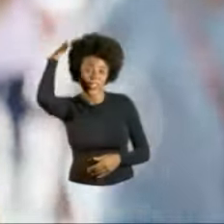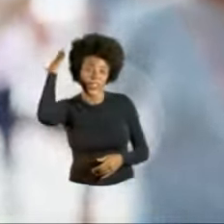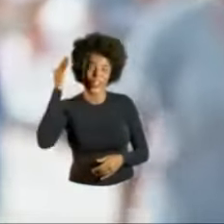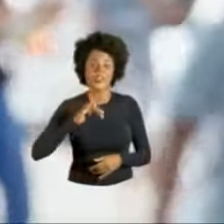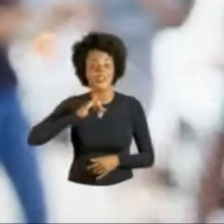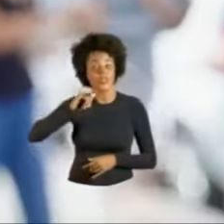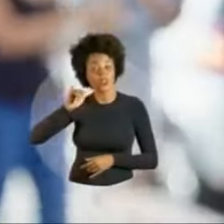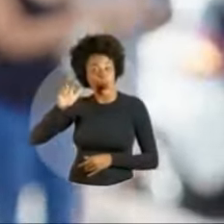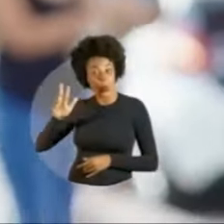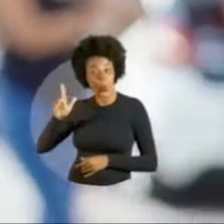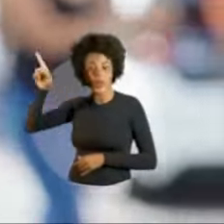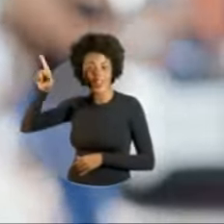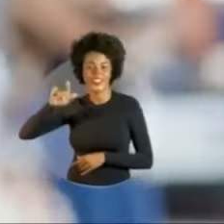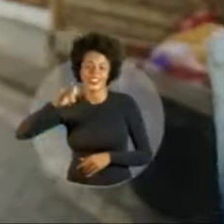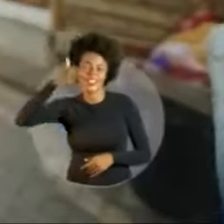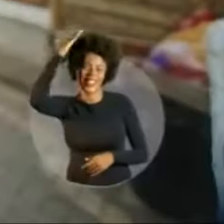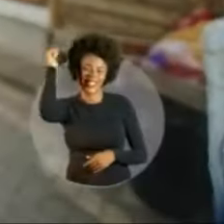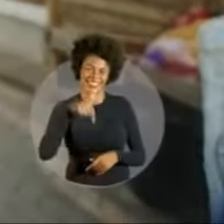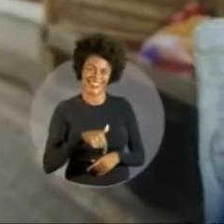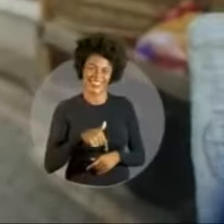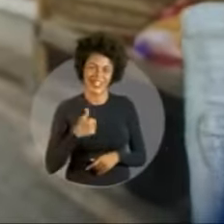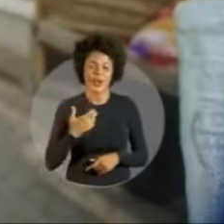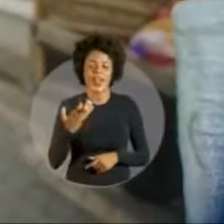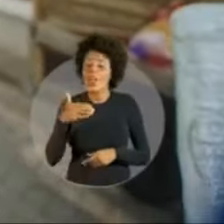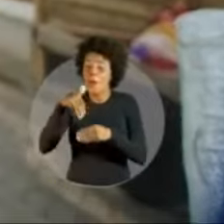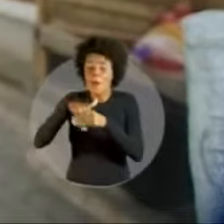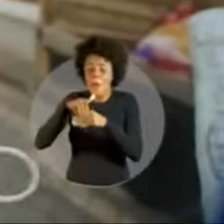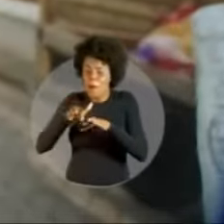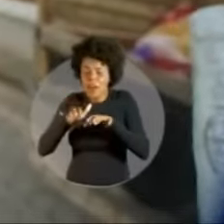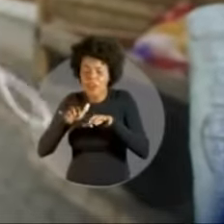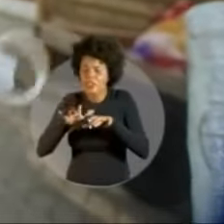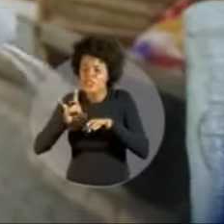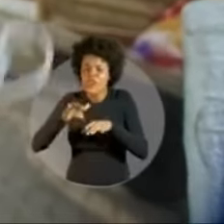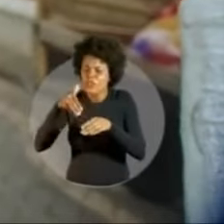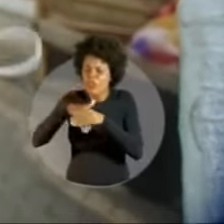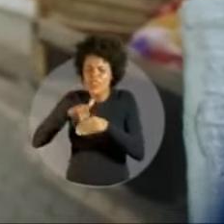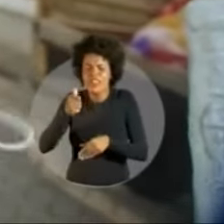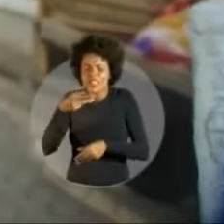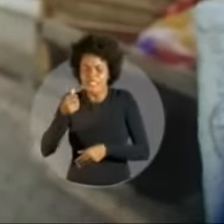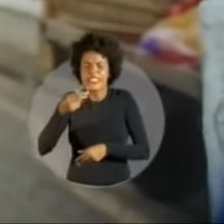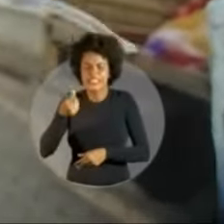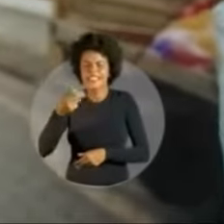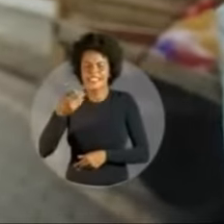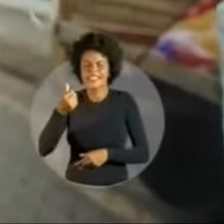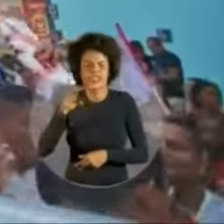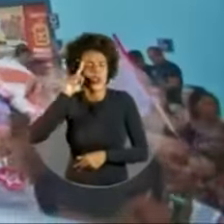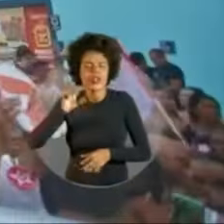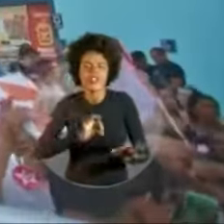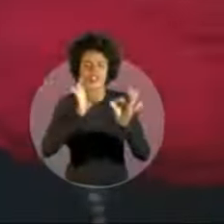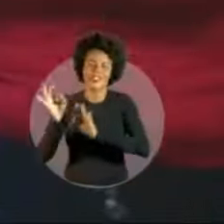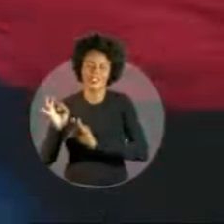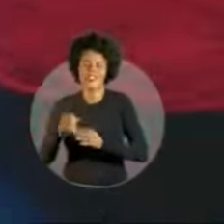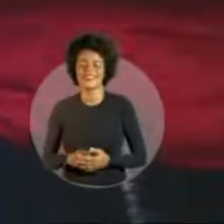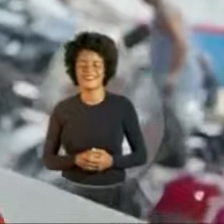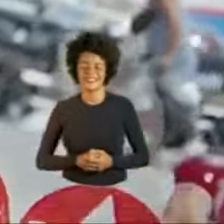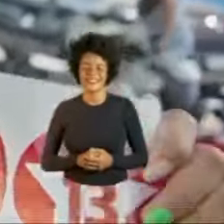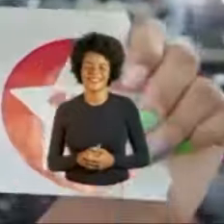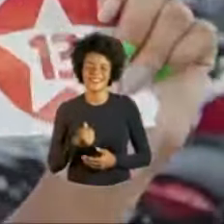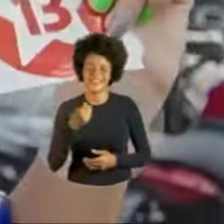Lula lá, Jerônimo cá, velho. Eu queria ter uma maquininha pra ficar assim, só votando 13, 13, 13 o dia todo.